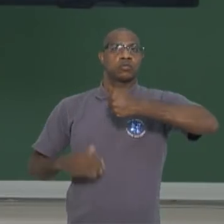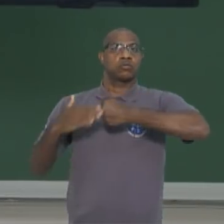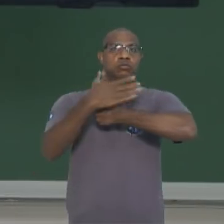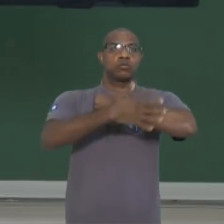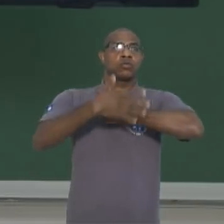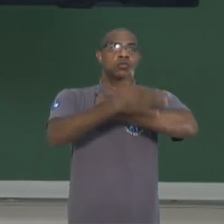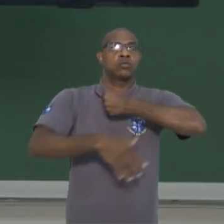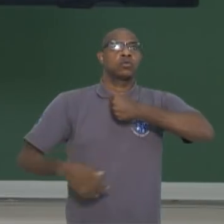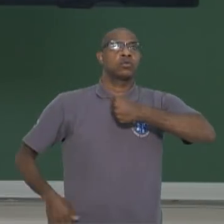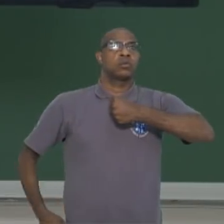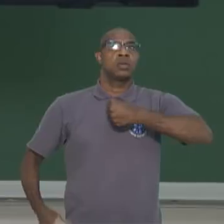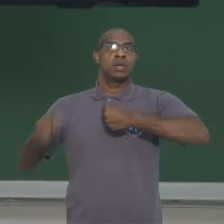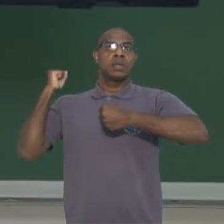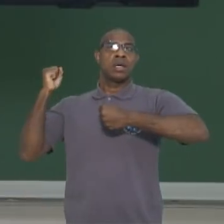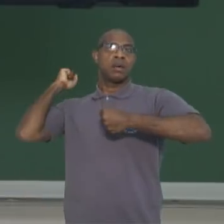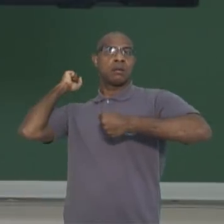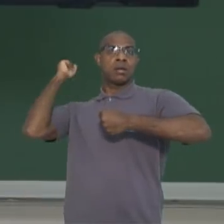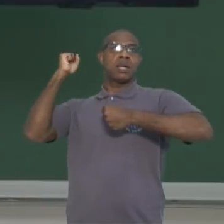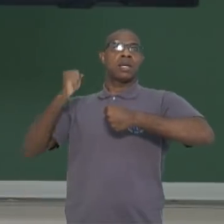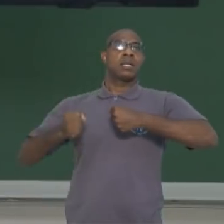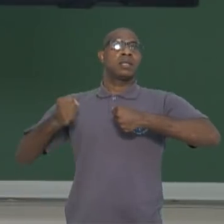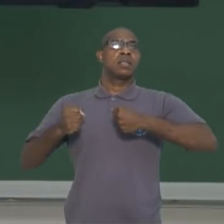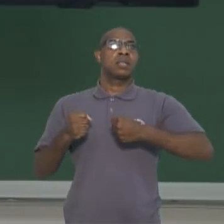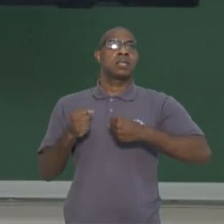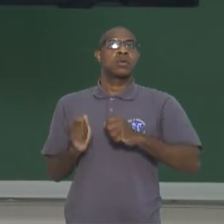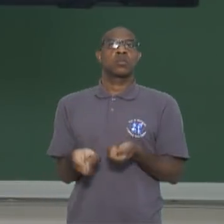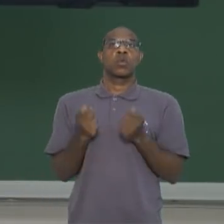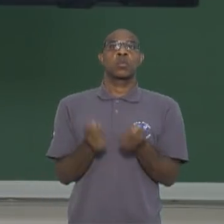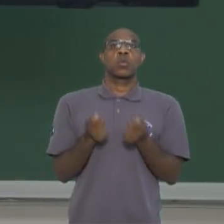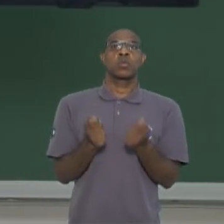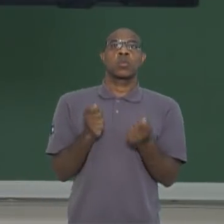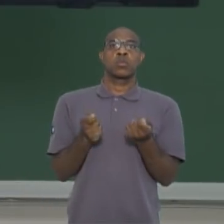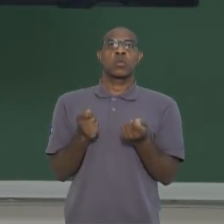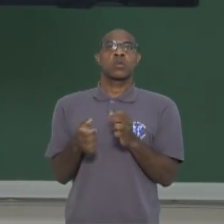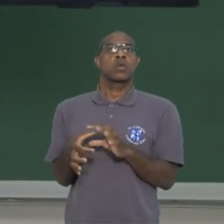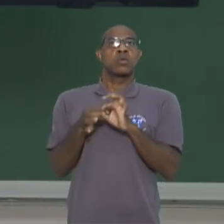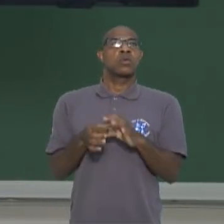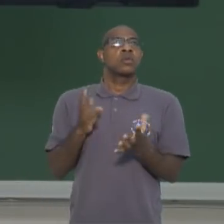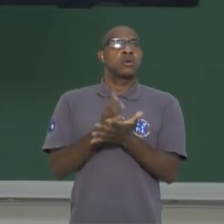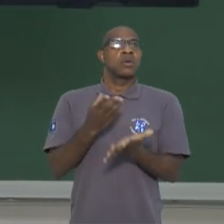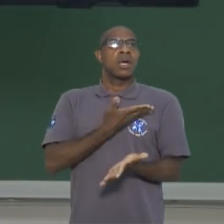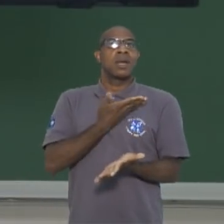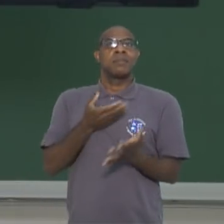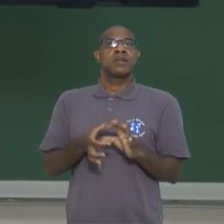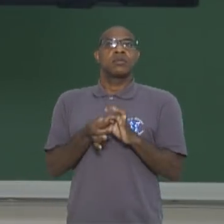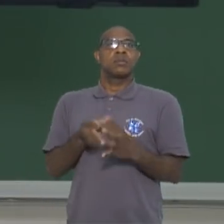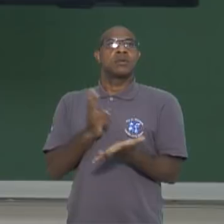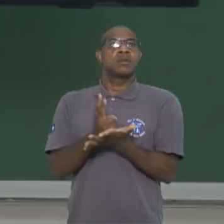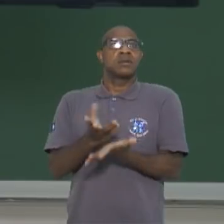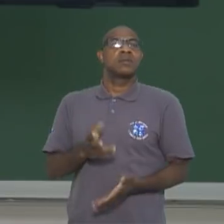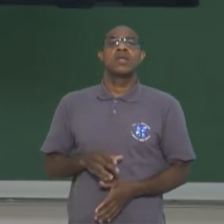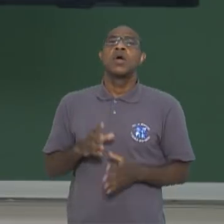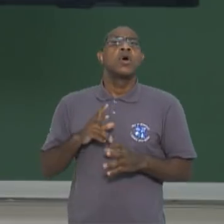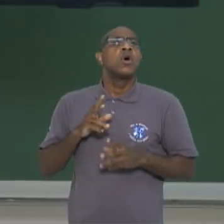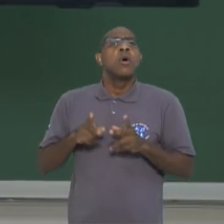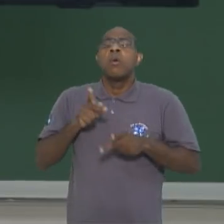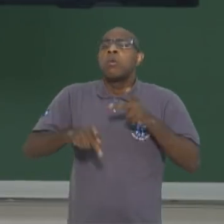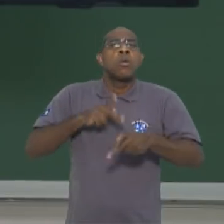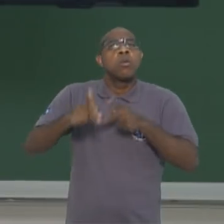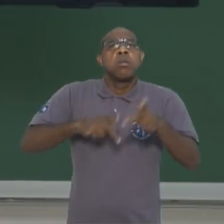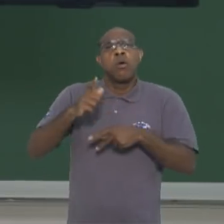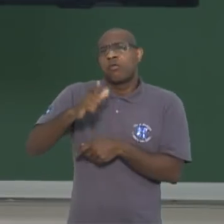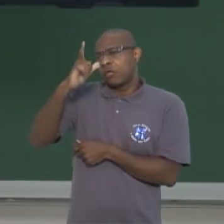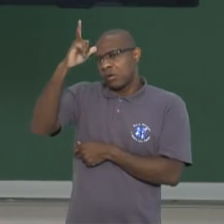O cavalo, que era o seu amigo inseparável, não só dos francos, né? De todos os reinos germânicos, povos germânicos ou